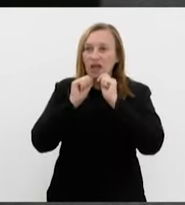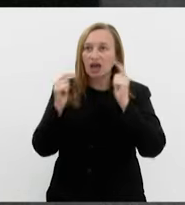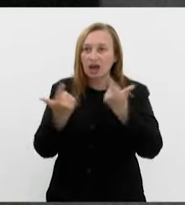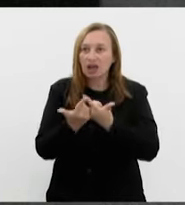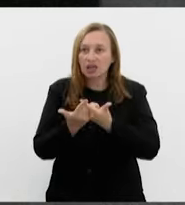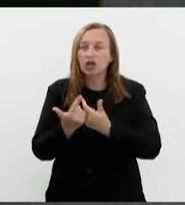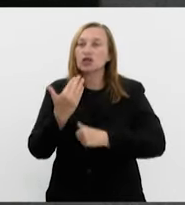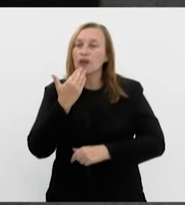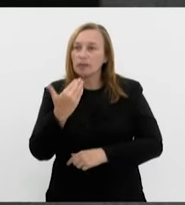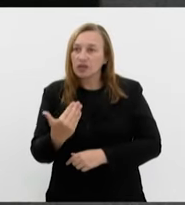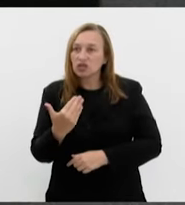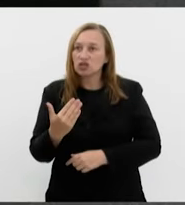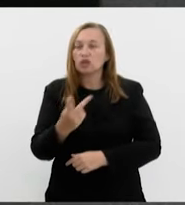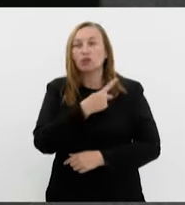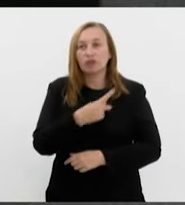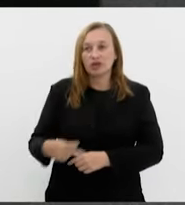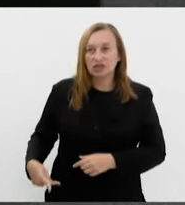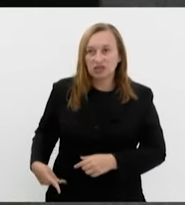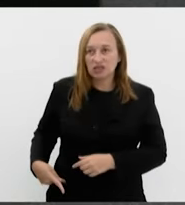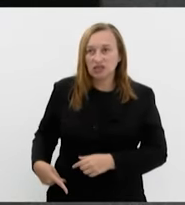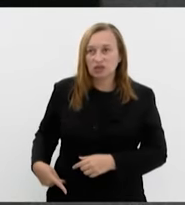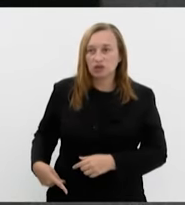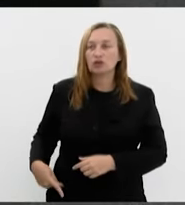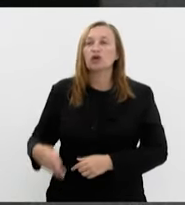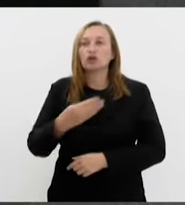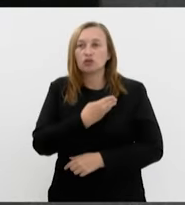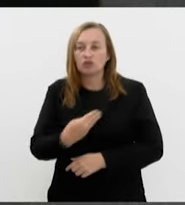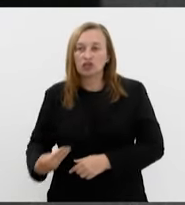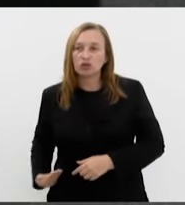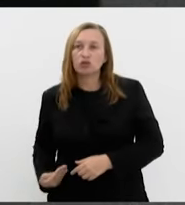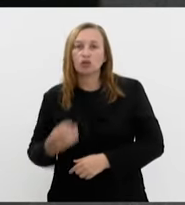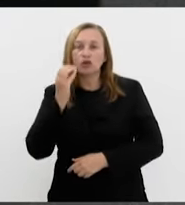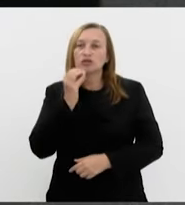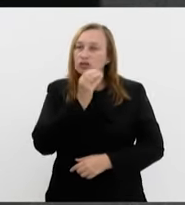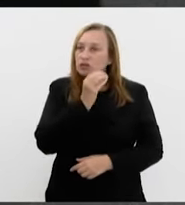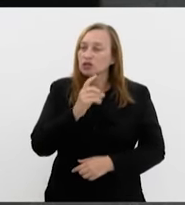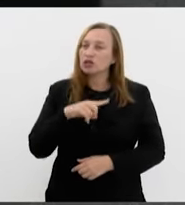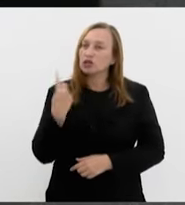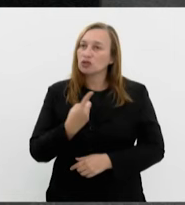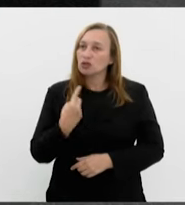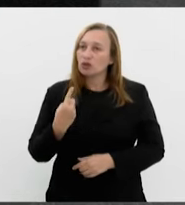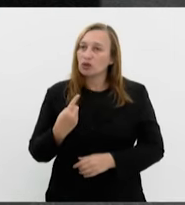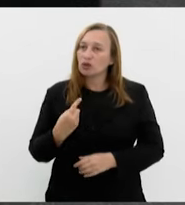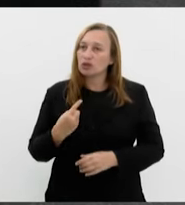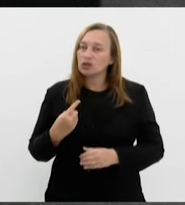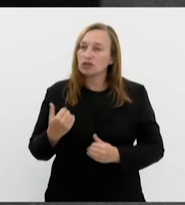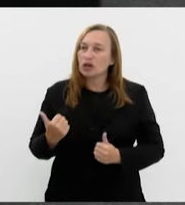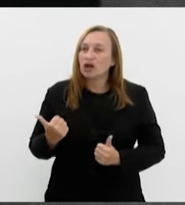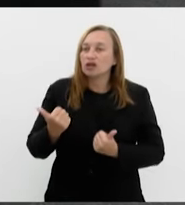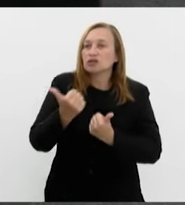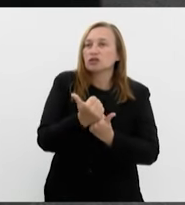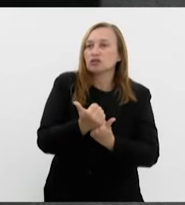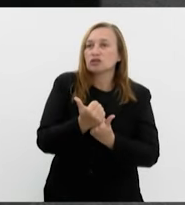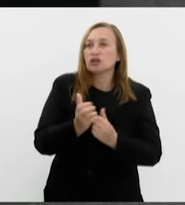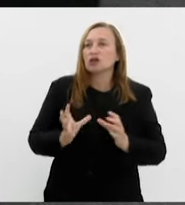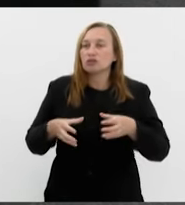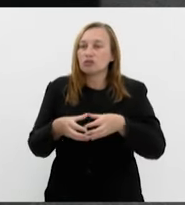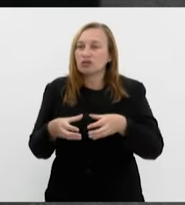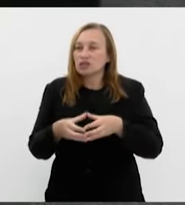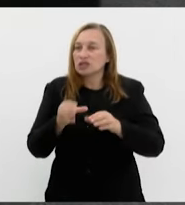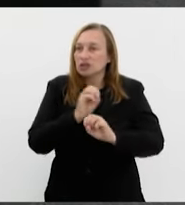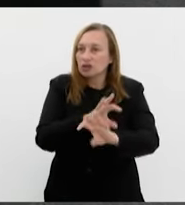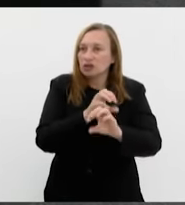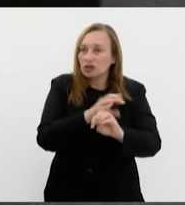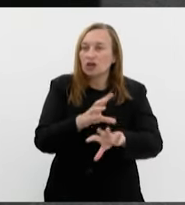tinha solicitado ao presidente, através do governador Cláudio Castro, que nós assumíssemos a presidência da Comissão de Educação. O